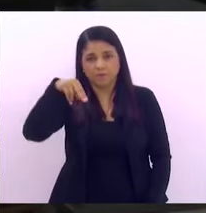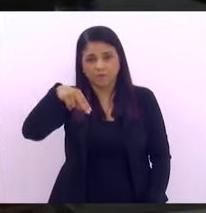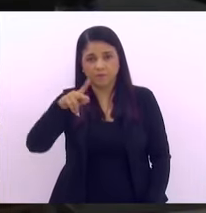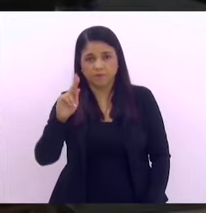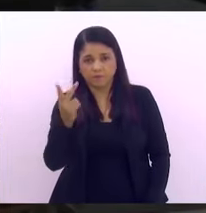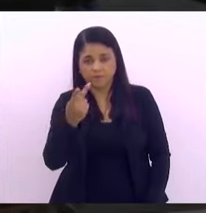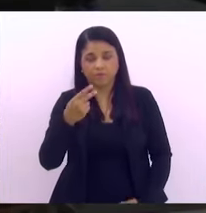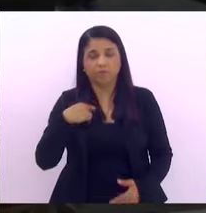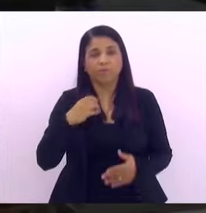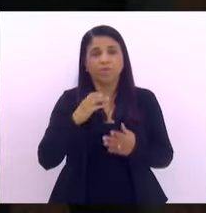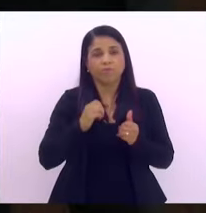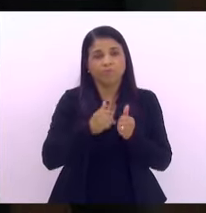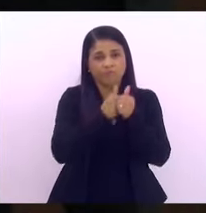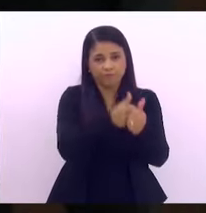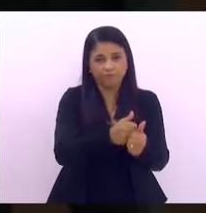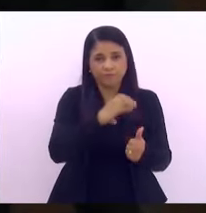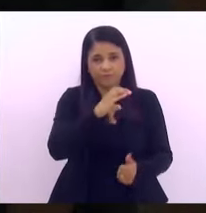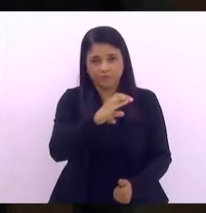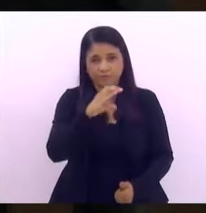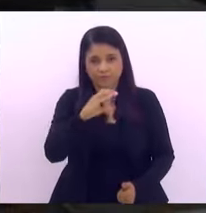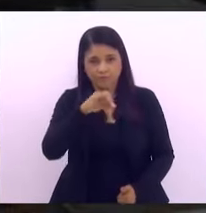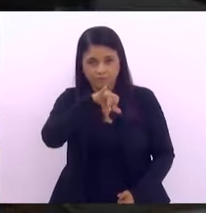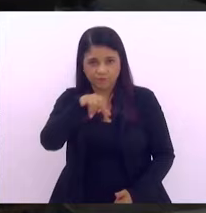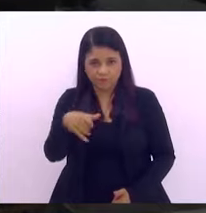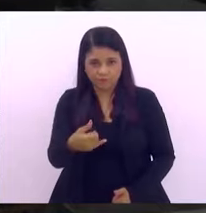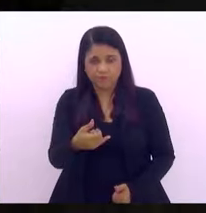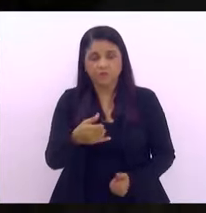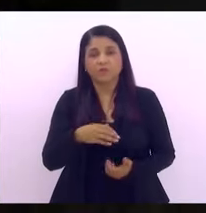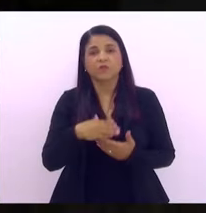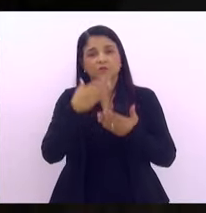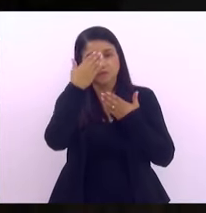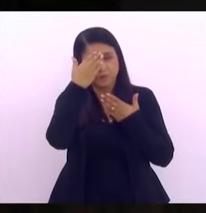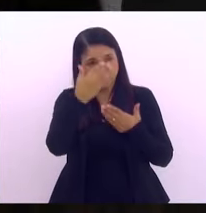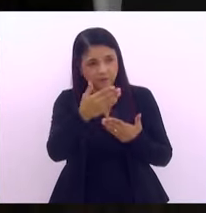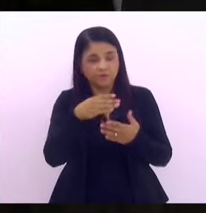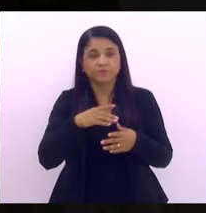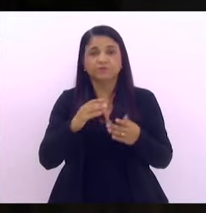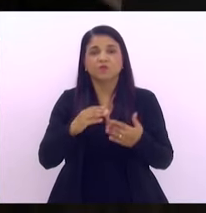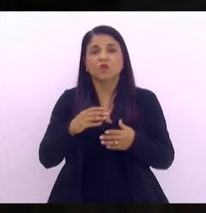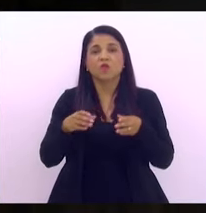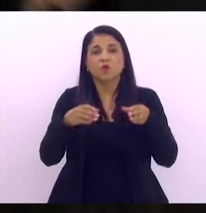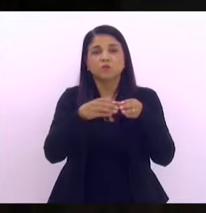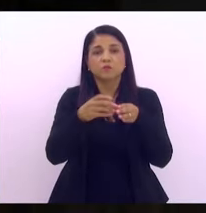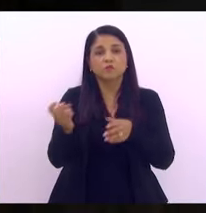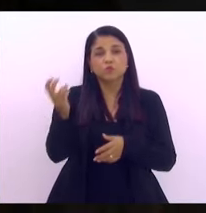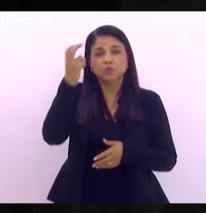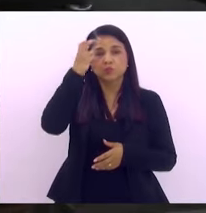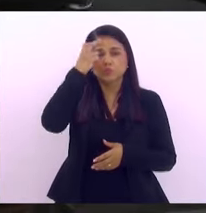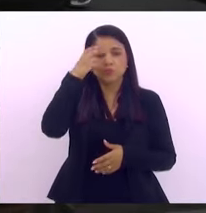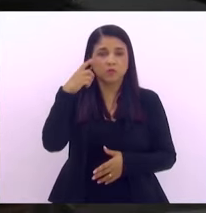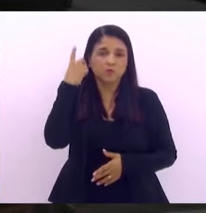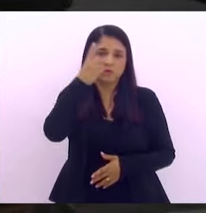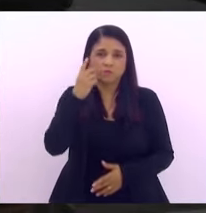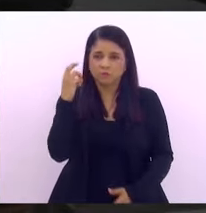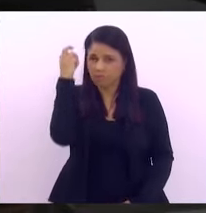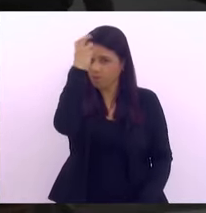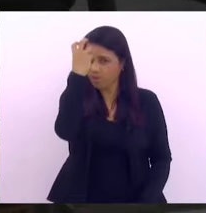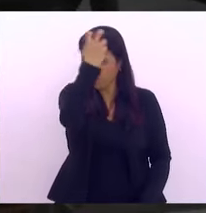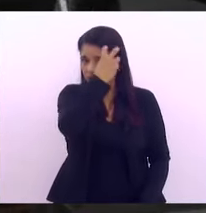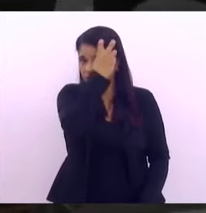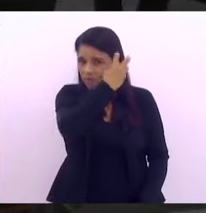Favorável, presidente. Acompanha a CCJ. Muito obrigado. Pela Comissão de Cultura, deputada Verônica Lima.